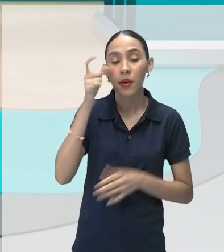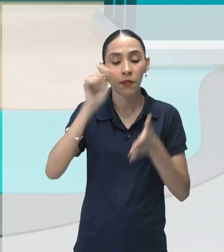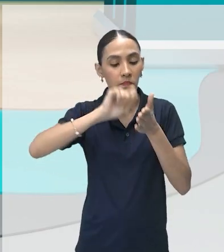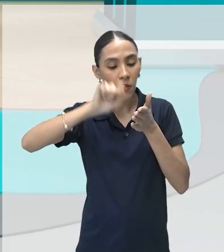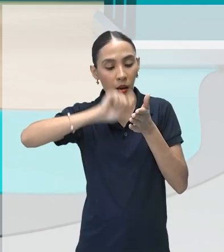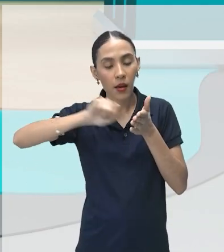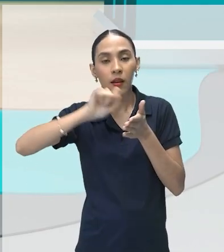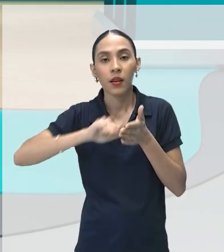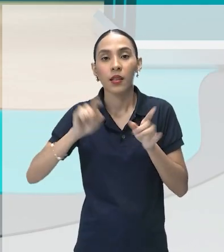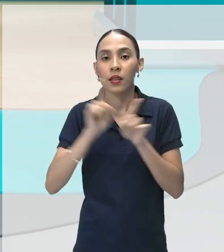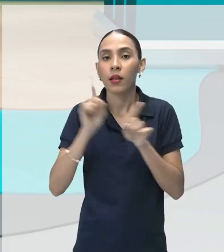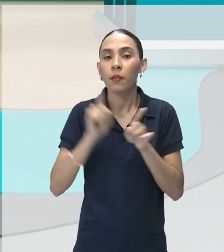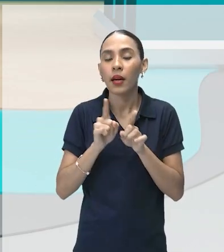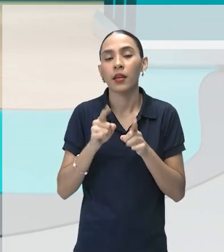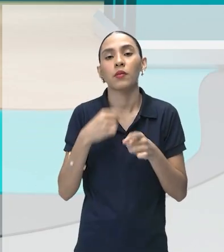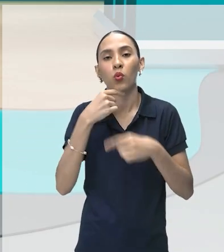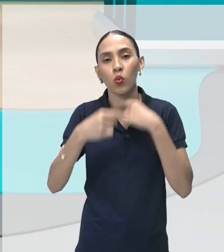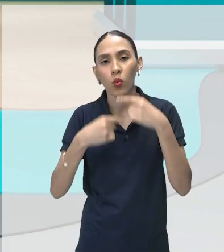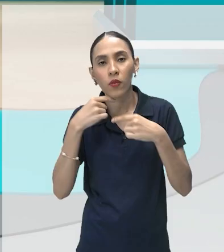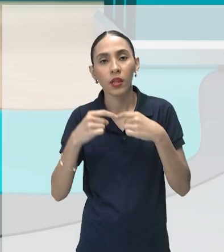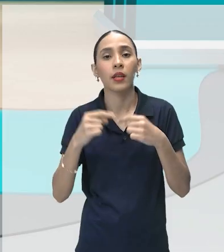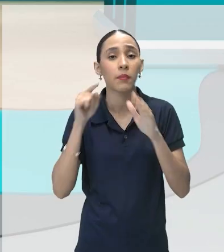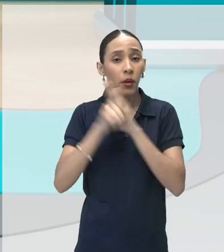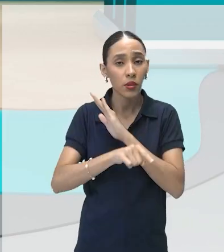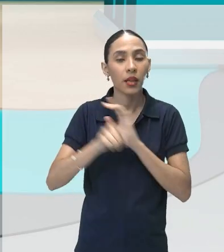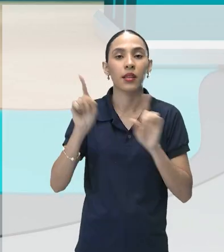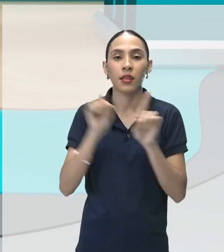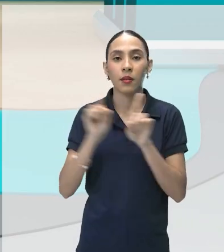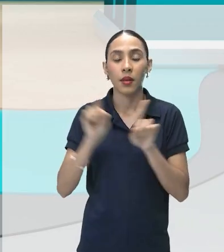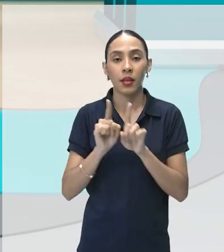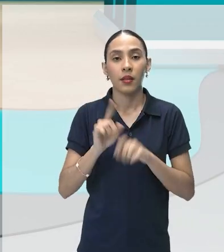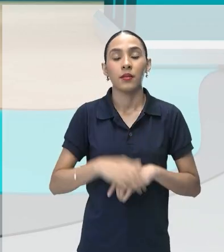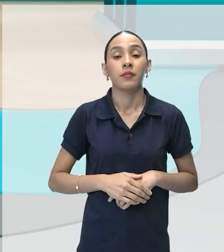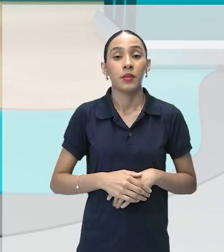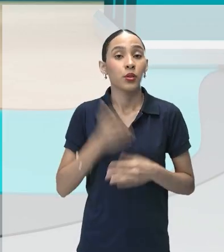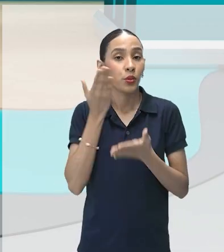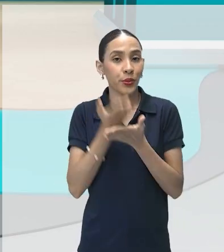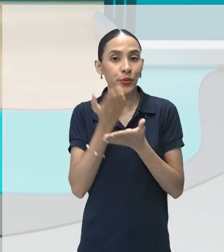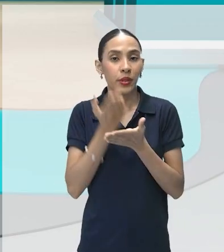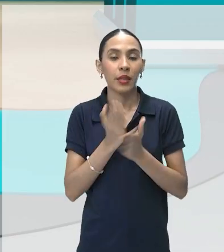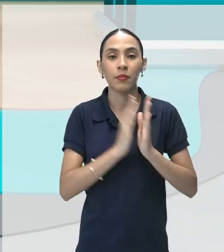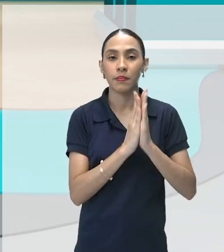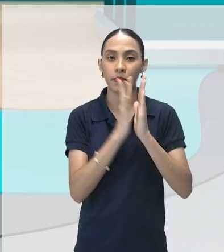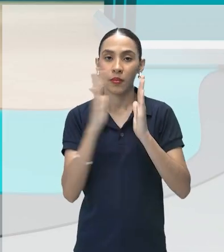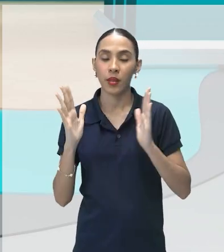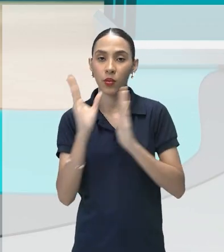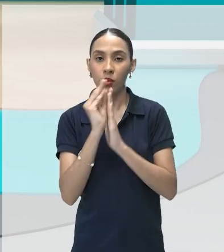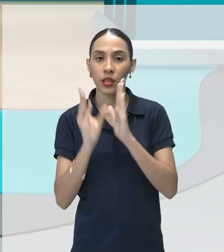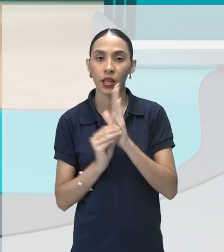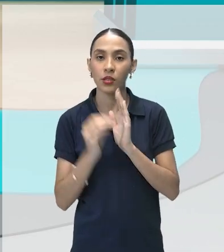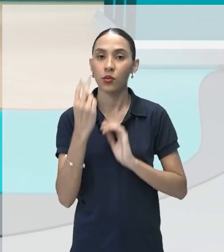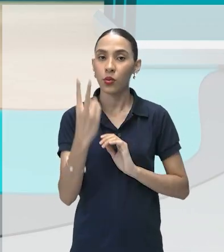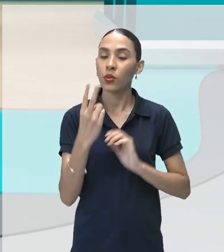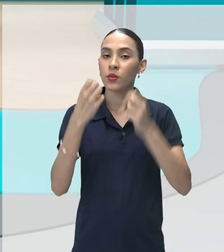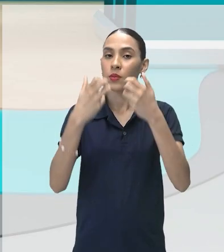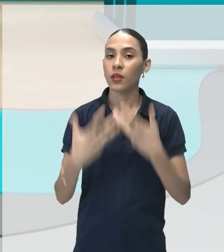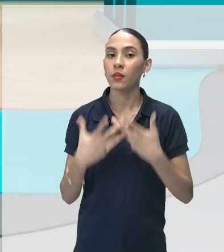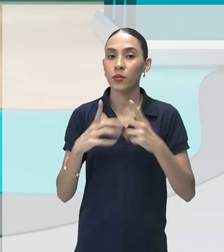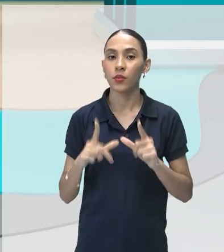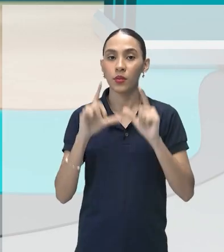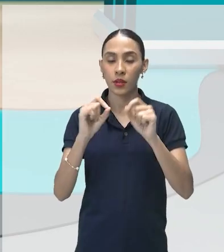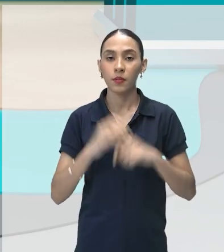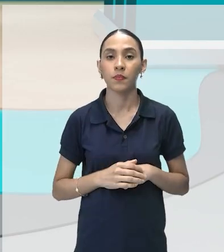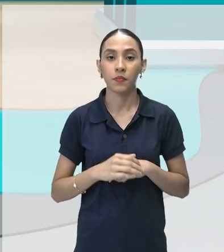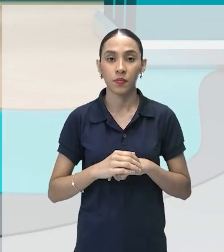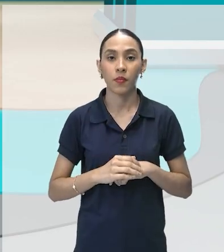anotações, colocar suas dúvidas e ir perguntando. Nós falamos durante as nossas aulas da unidade 2, falamos sobre